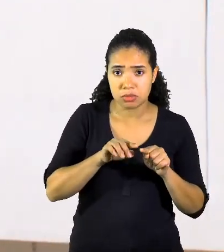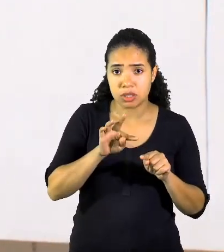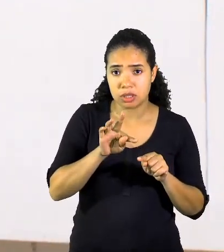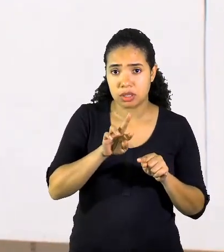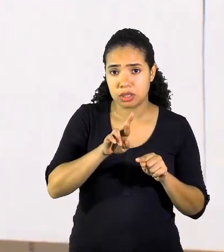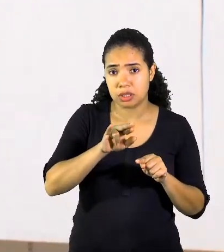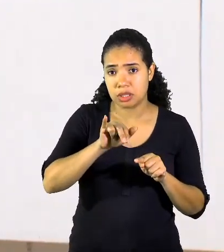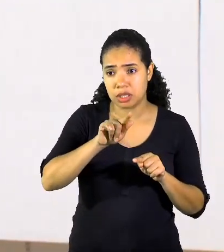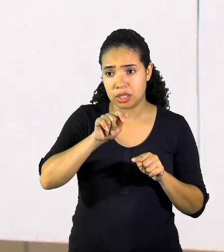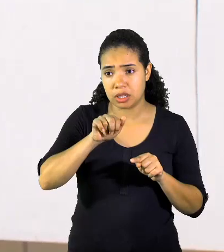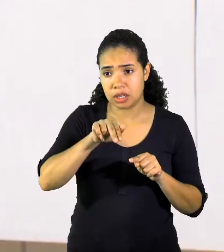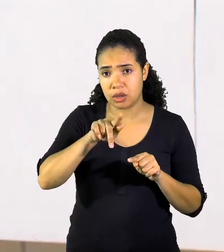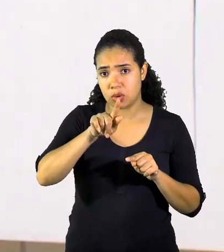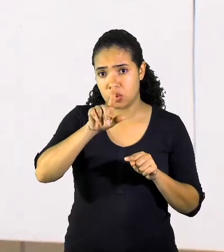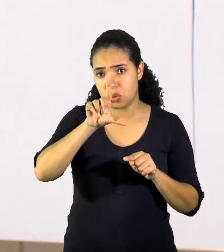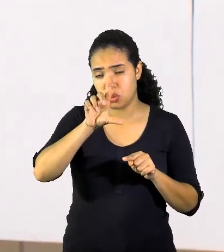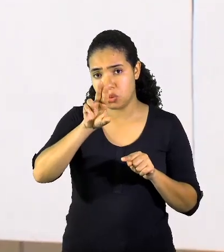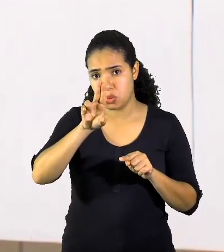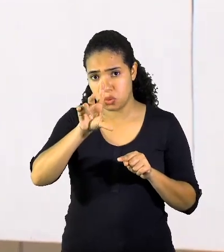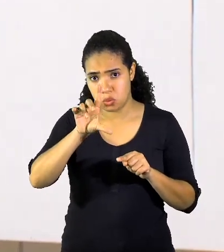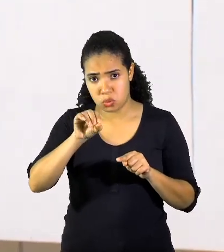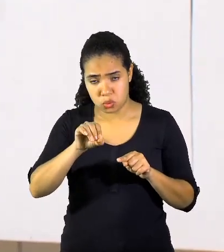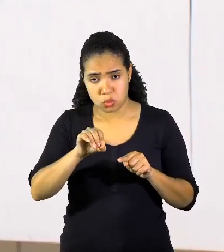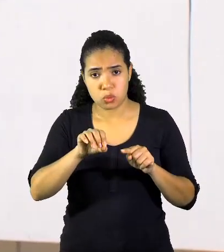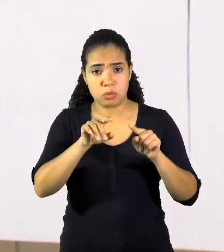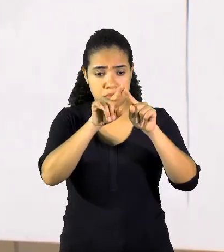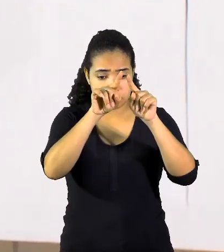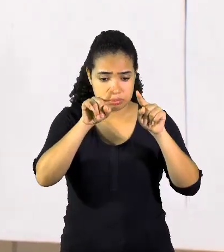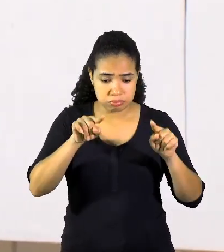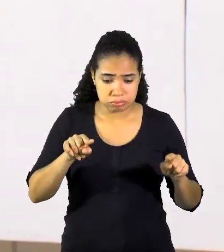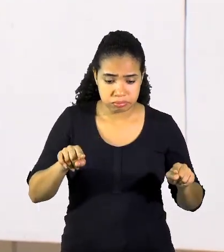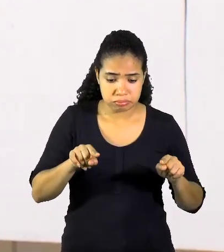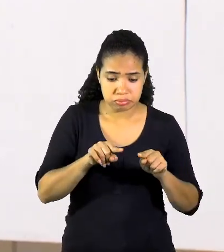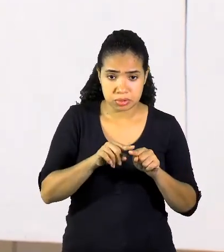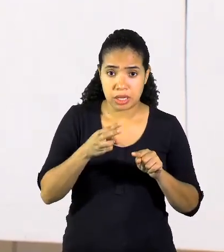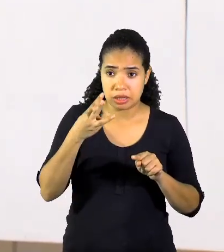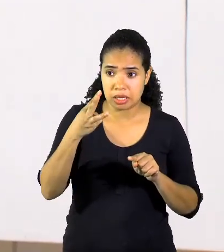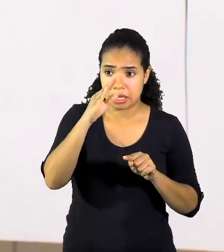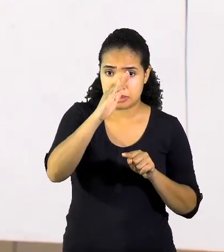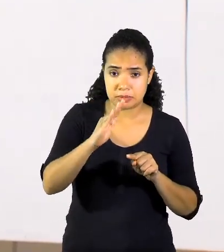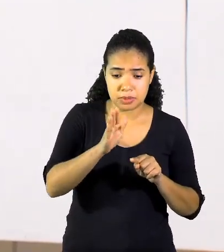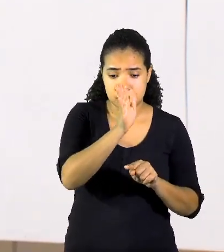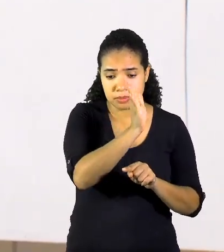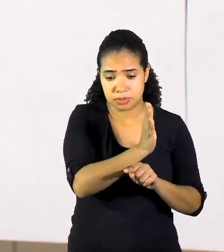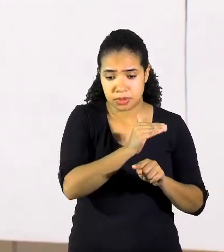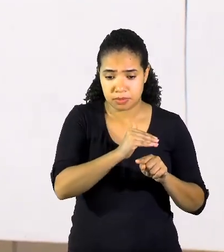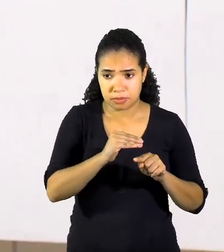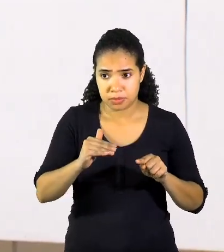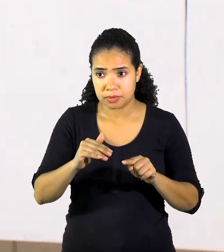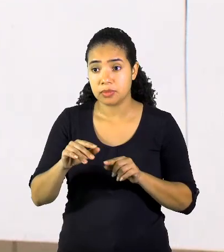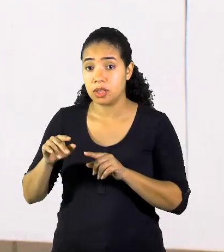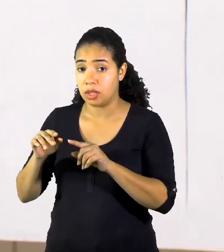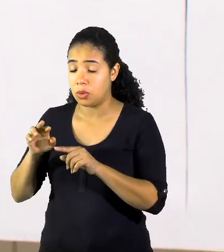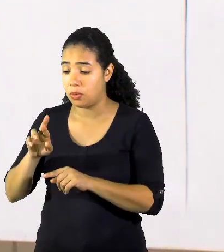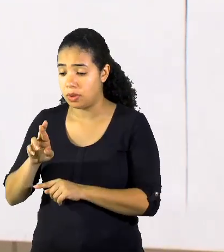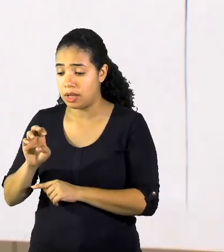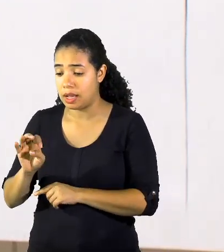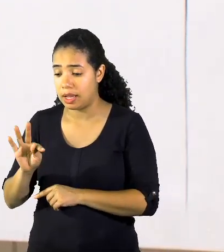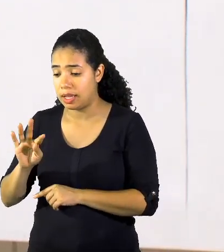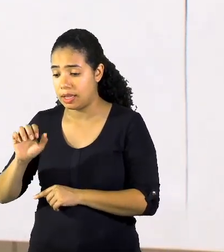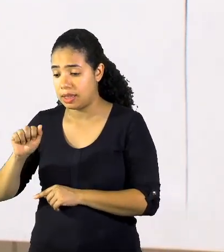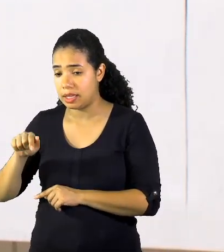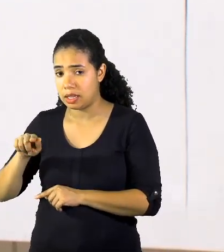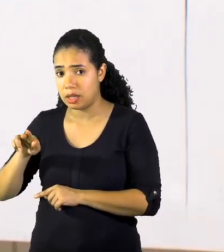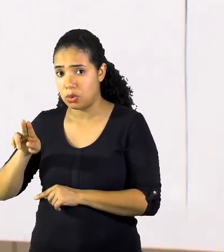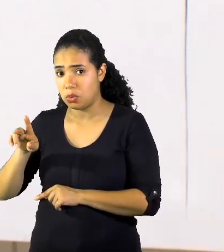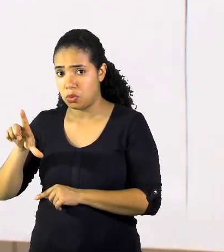ângulos. Triângulo, três ângulos. O retângulo, ele é um dos nossos quadriláteros, com a